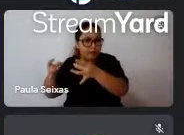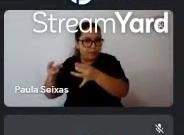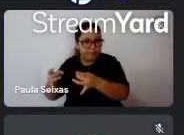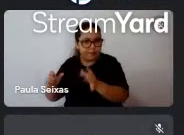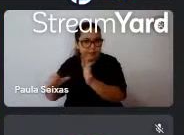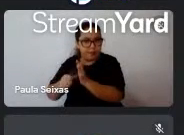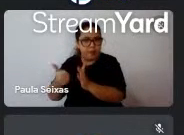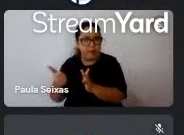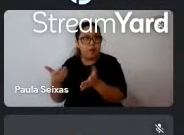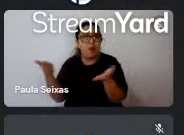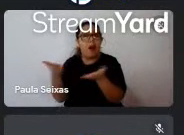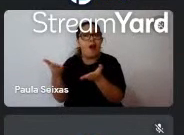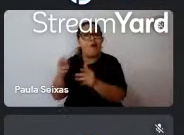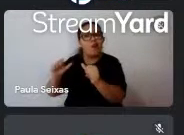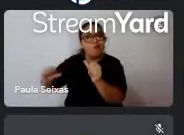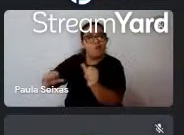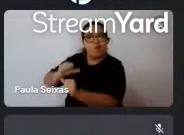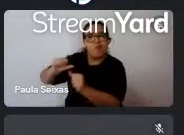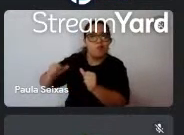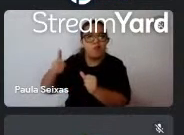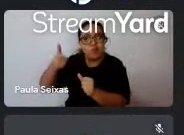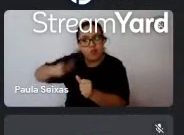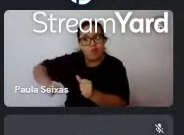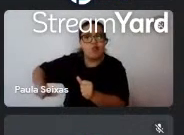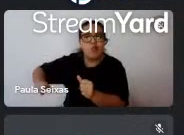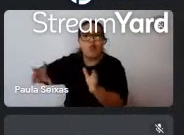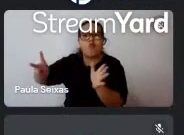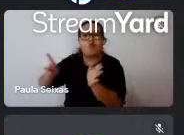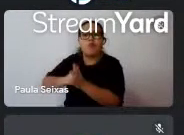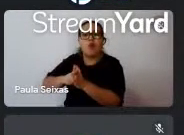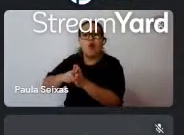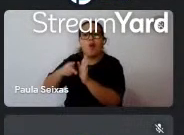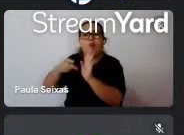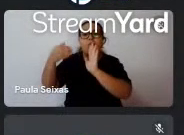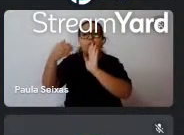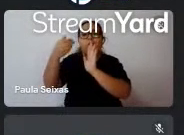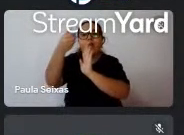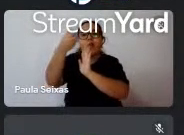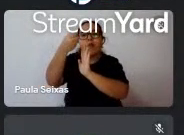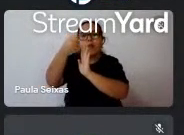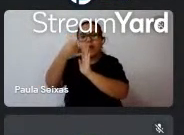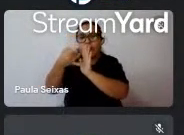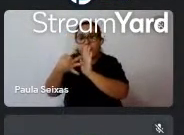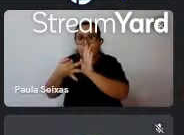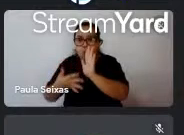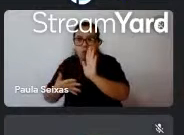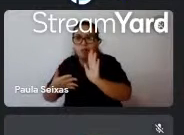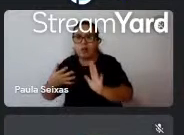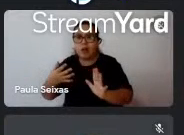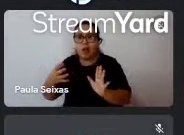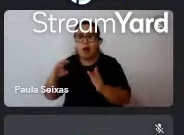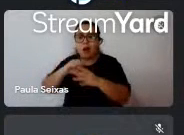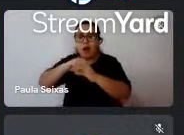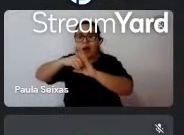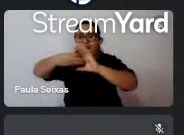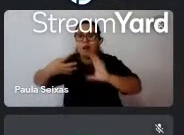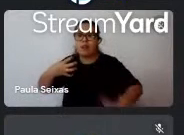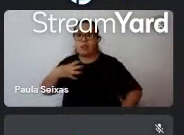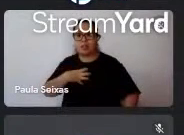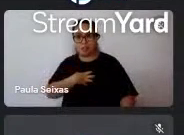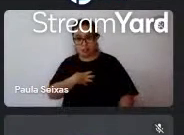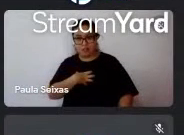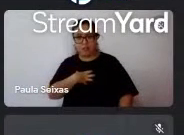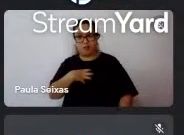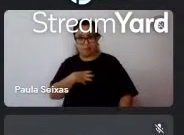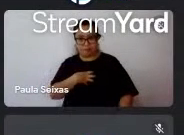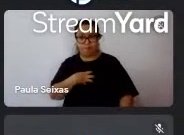fazer uma segunda categorização, uma categorização semântica, remarcando outras características dessas cláusulas. Então, eu